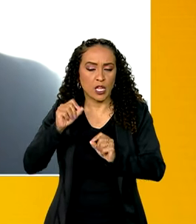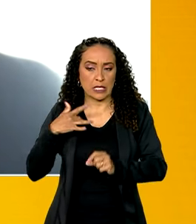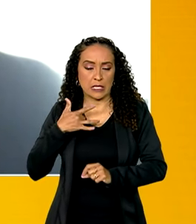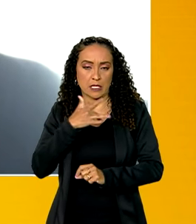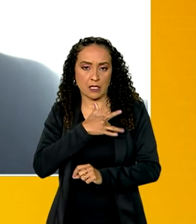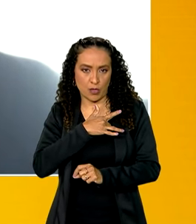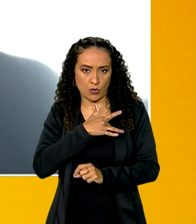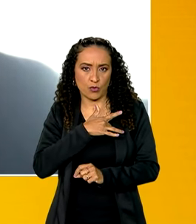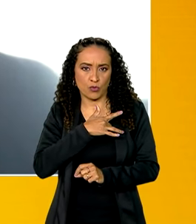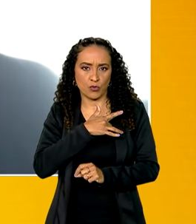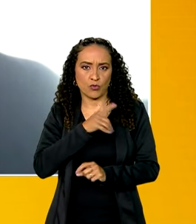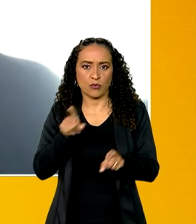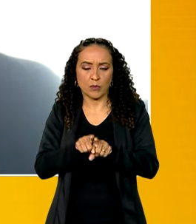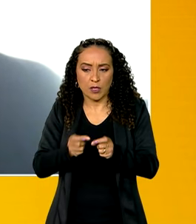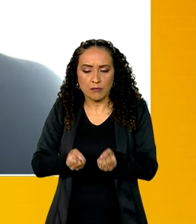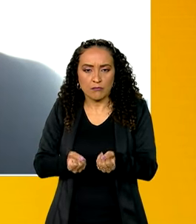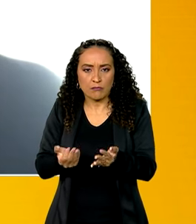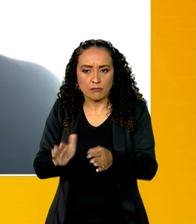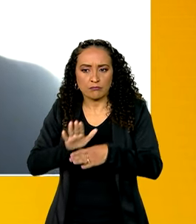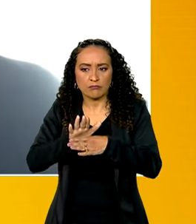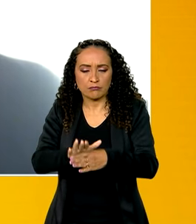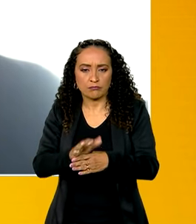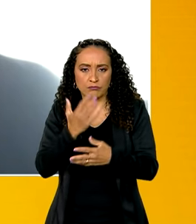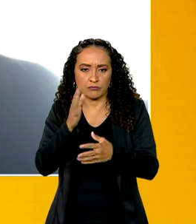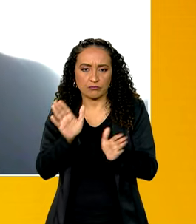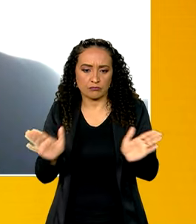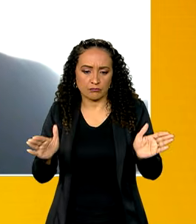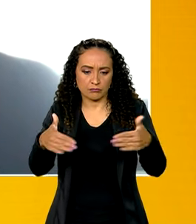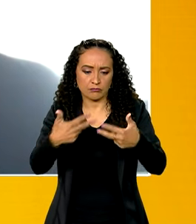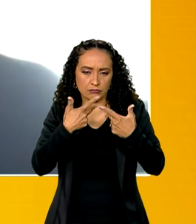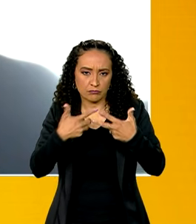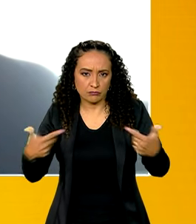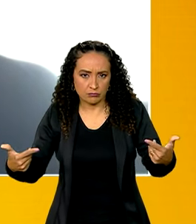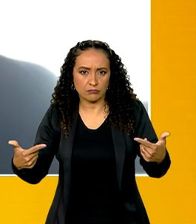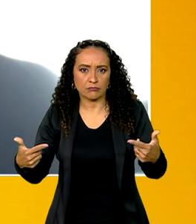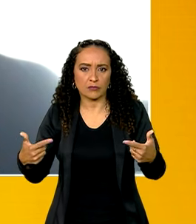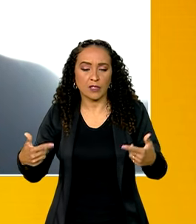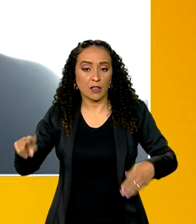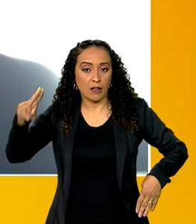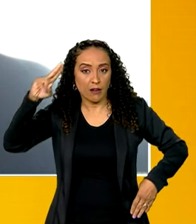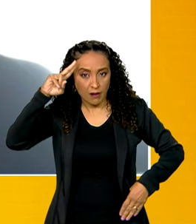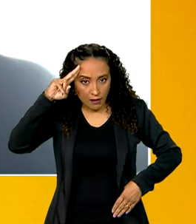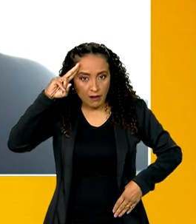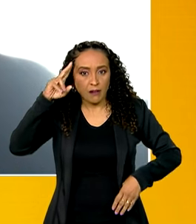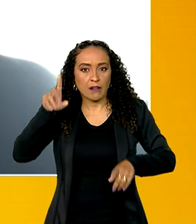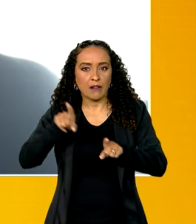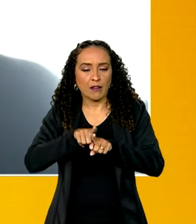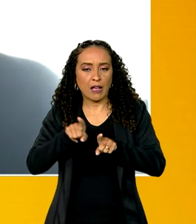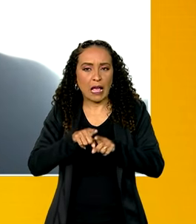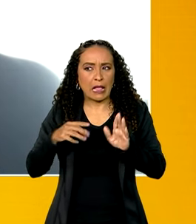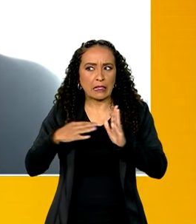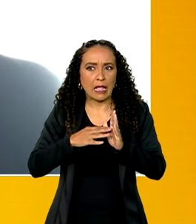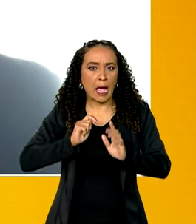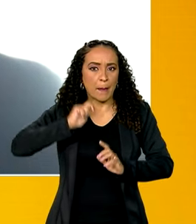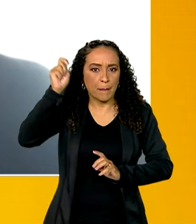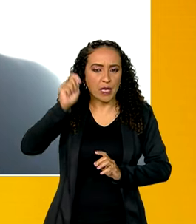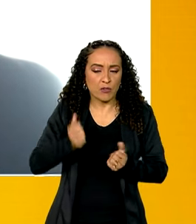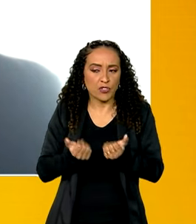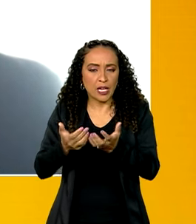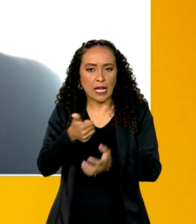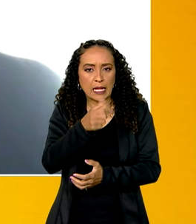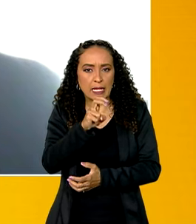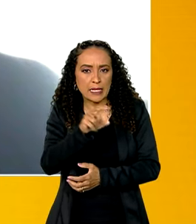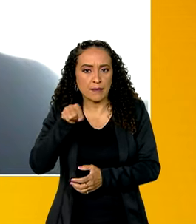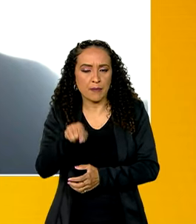saúde, abastecimento das cestas de alimentos que as Forças Armadas fizeram até abril, que era o compromisso de entregar 15 mil